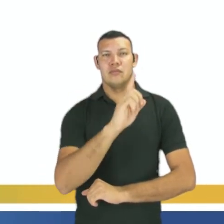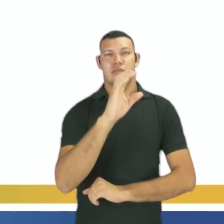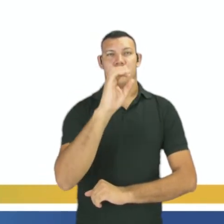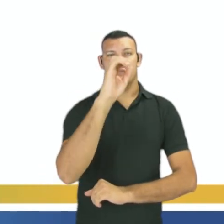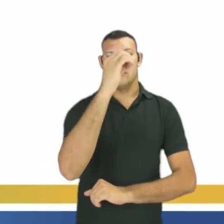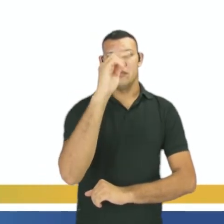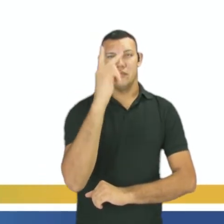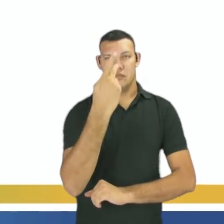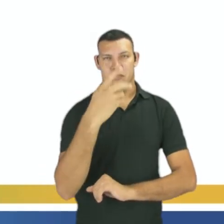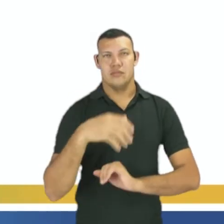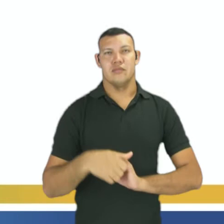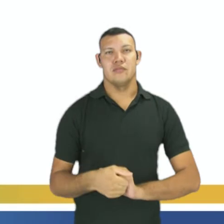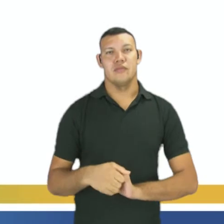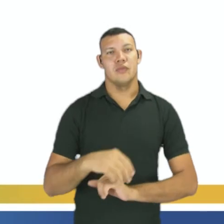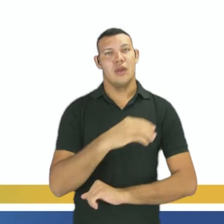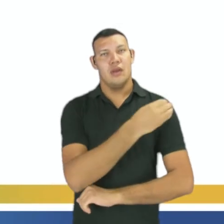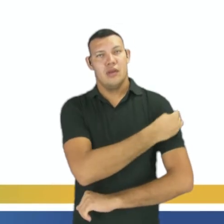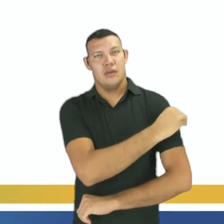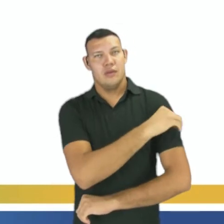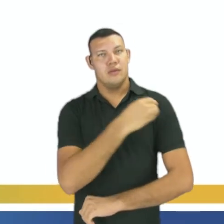aqui.